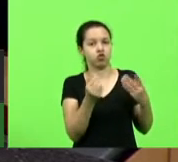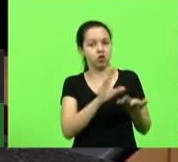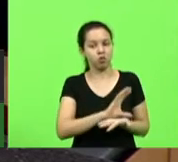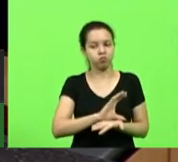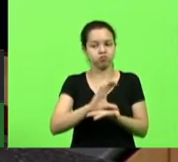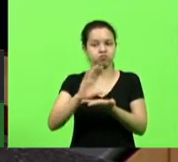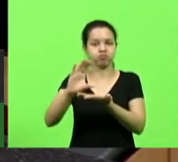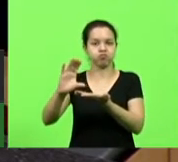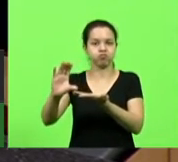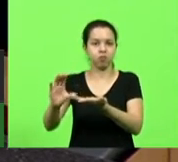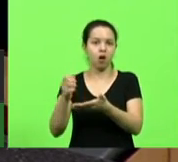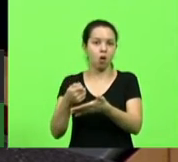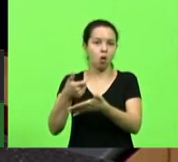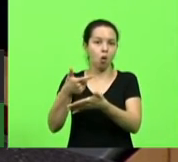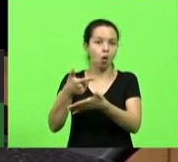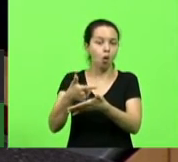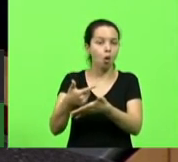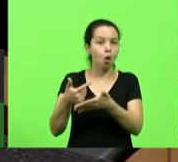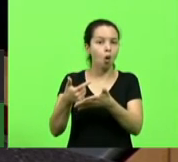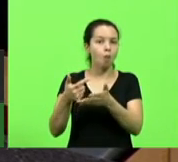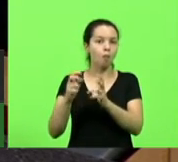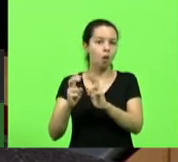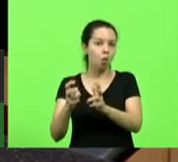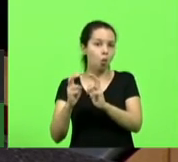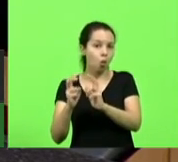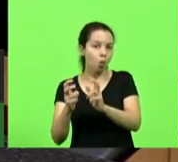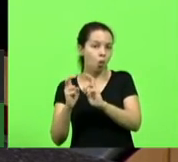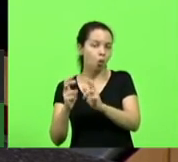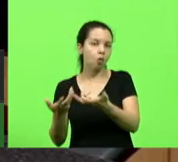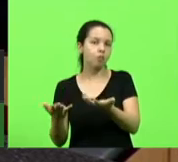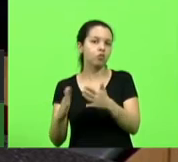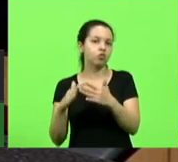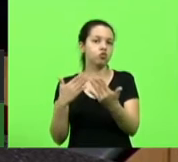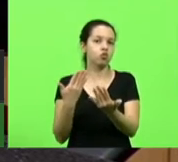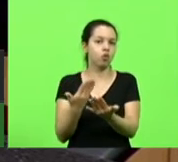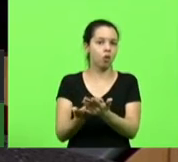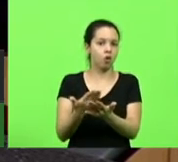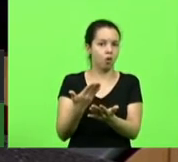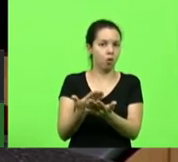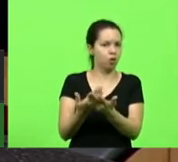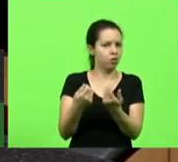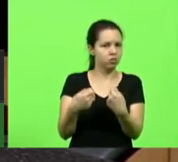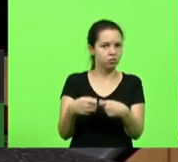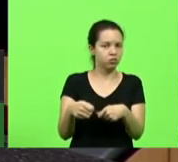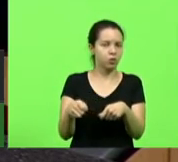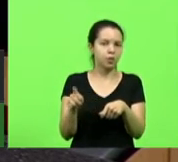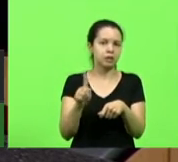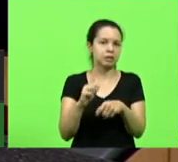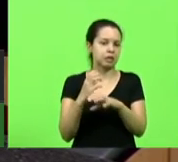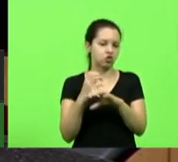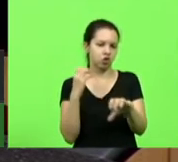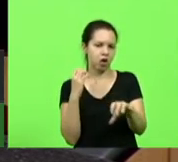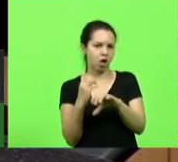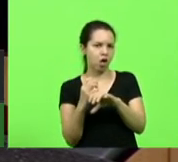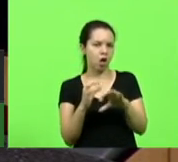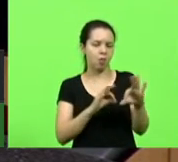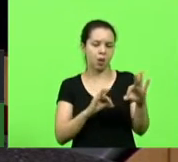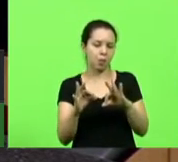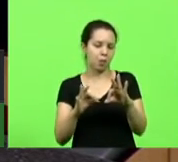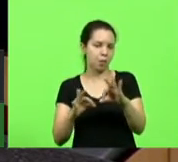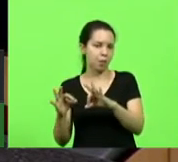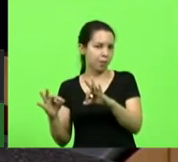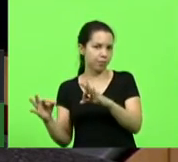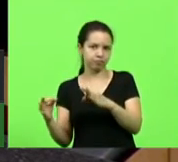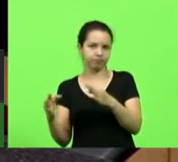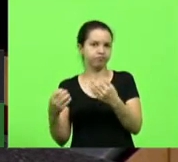de ônibus de transporte escolar, que não depende, de deputado Silvio, de engenheiros para fazerem parecer. Então é importante que